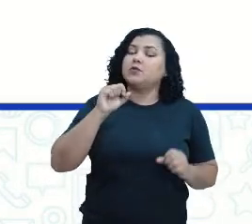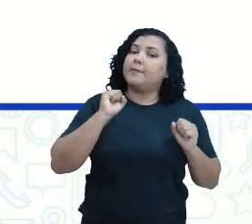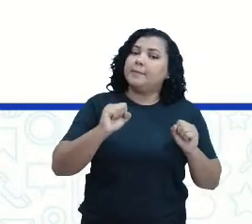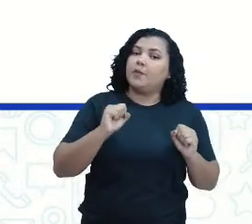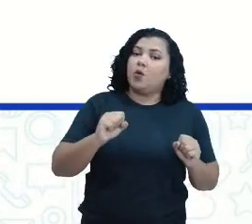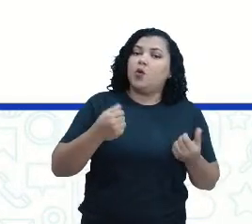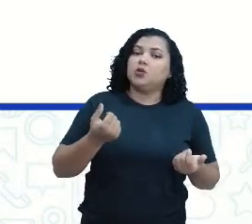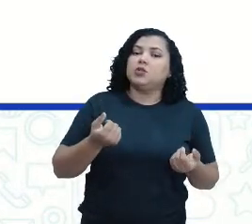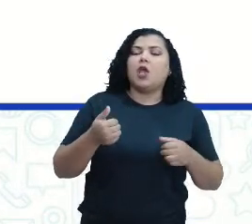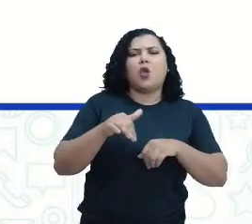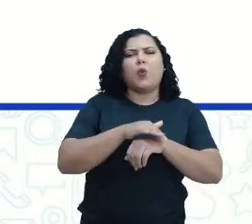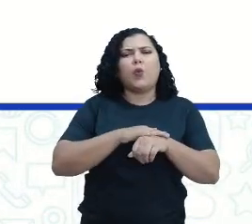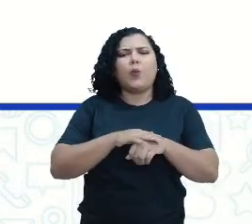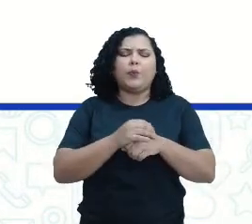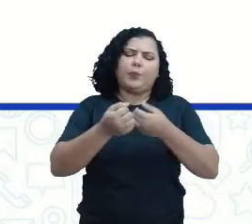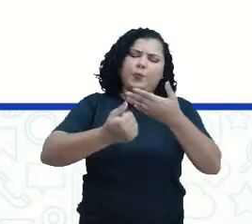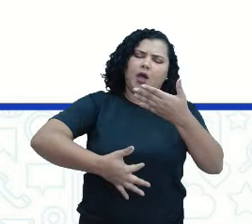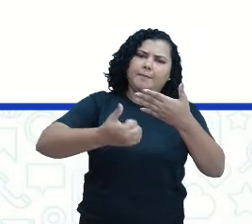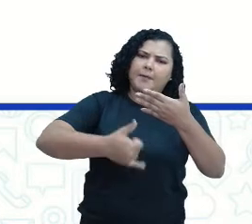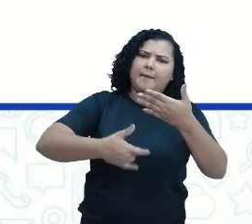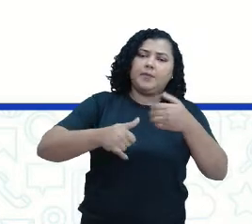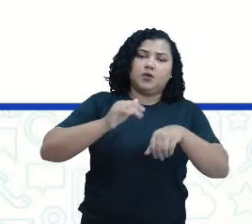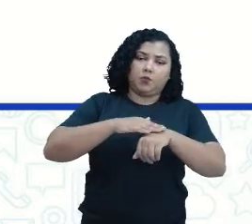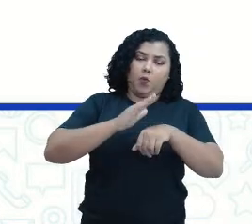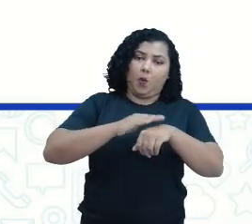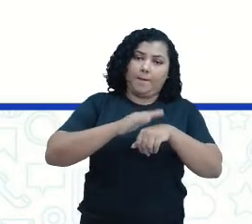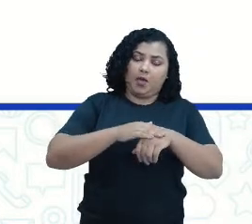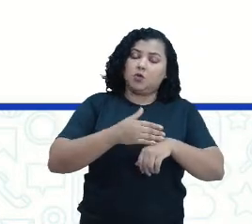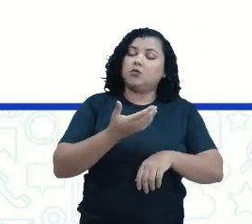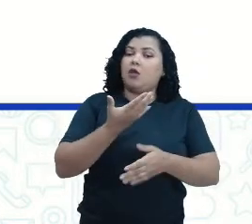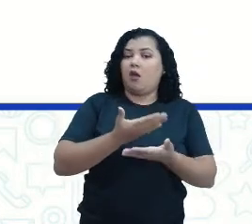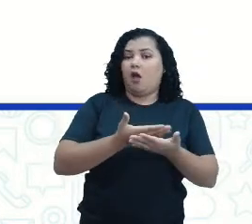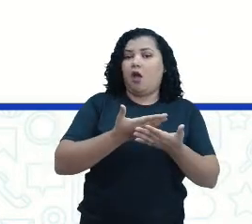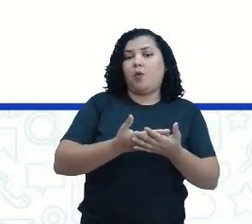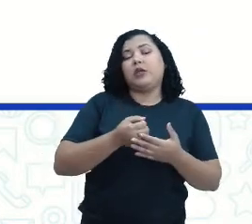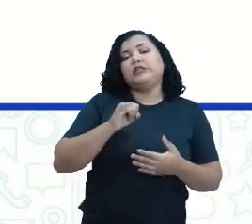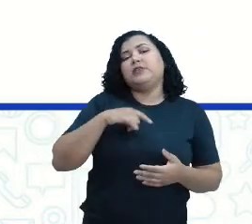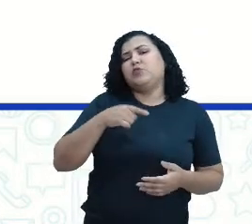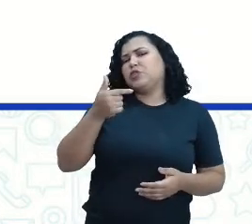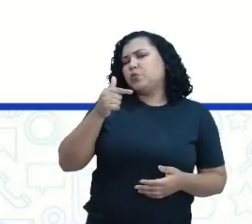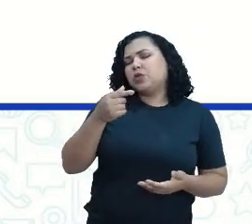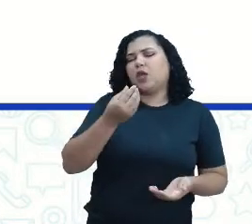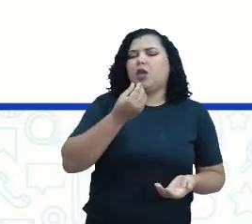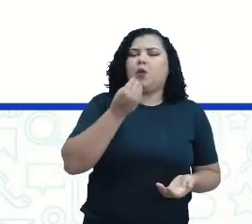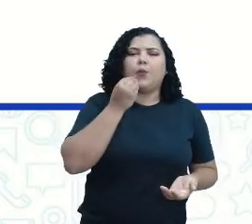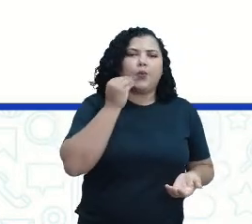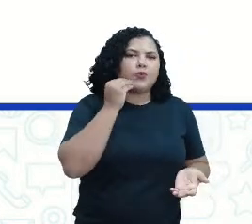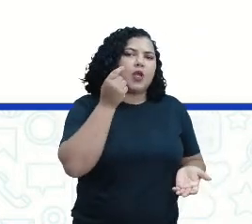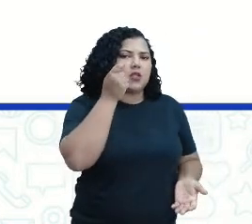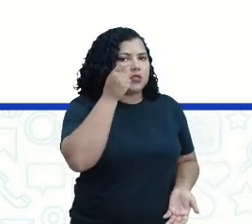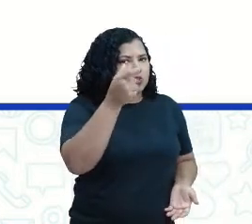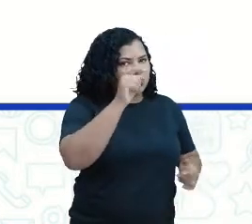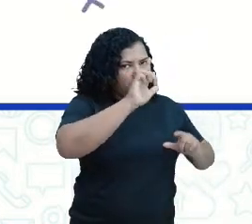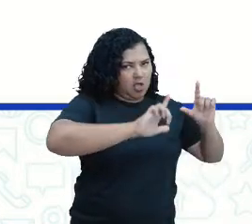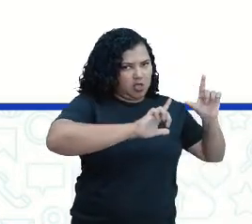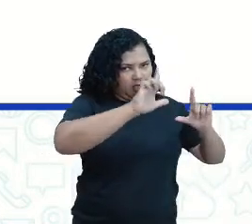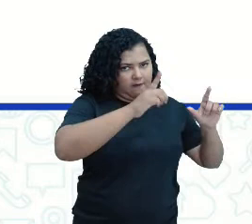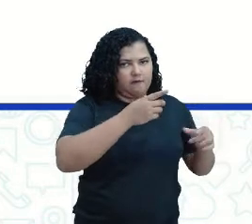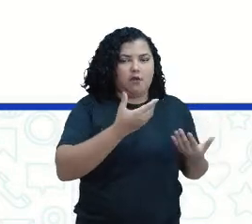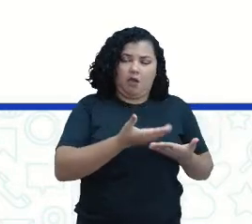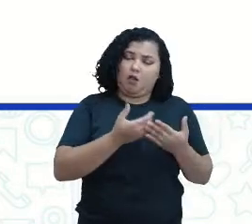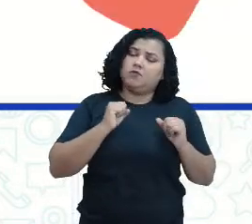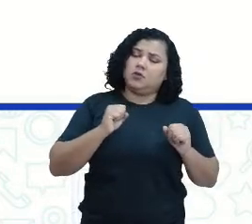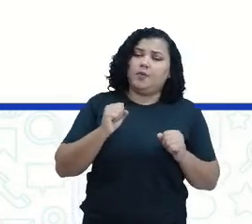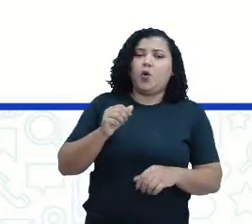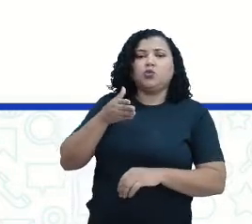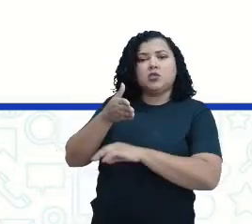pode comentar ou durante a aula aí pelo aplicativo, e se você não teve a oportunidade de assistir essa aula ao vivo, você vai